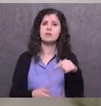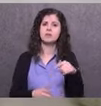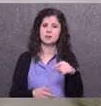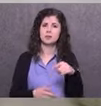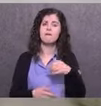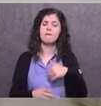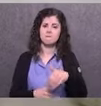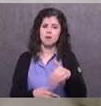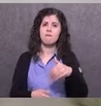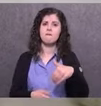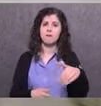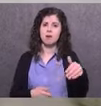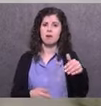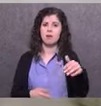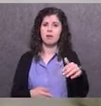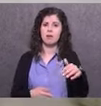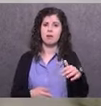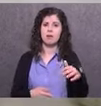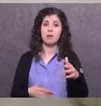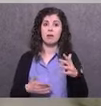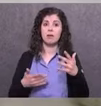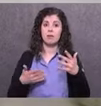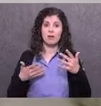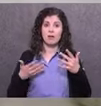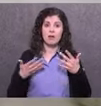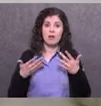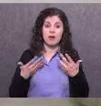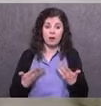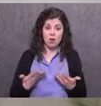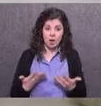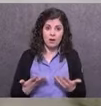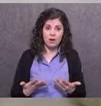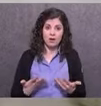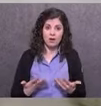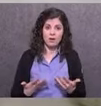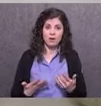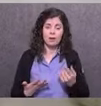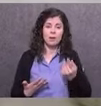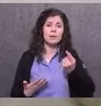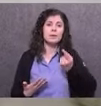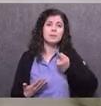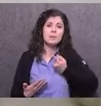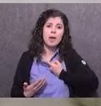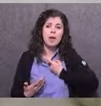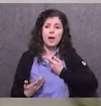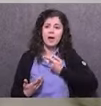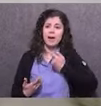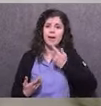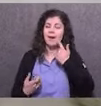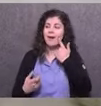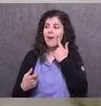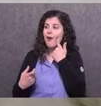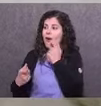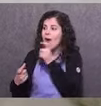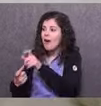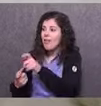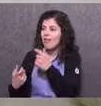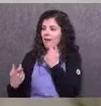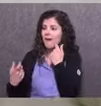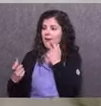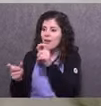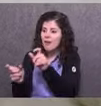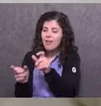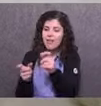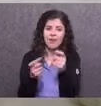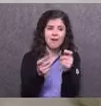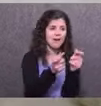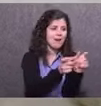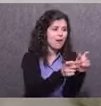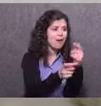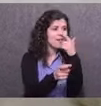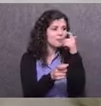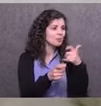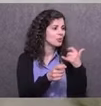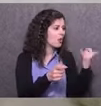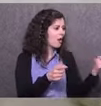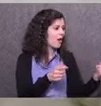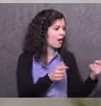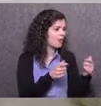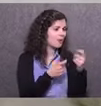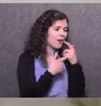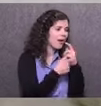É hora de velarmos uns pelos outros. É hora